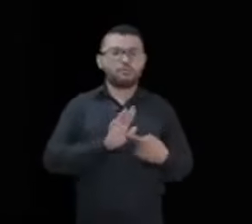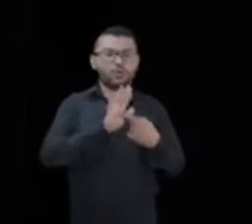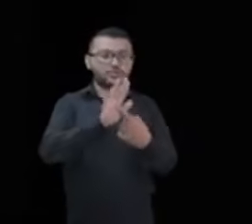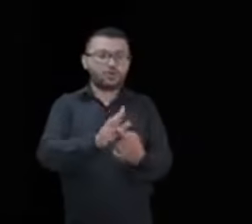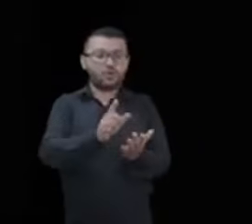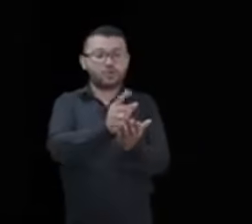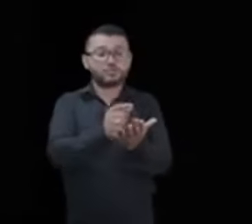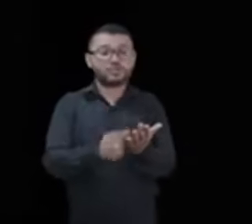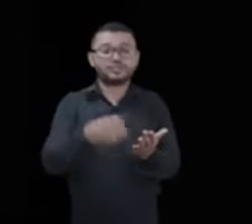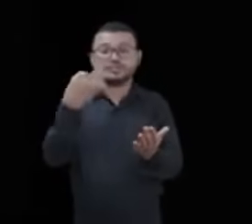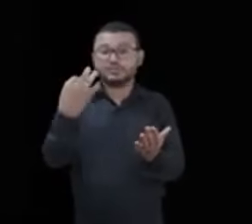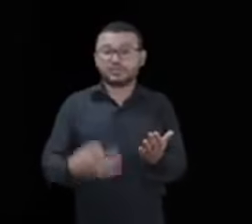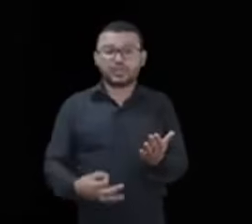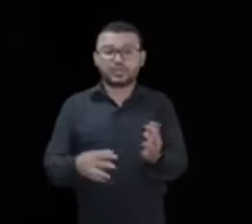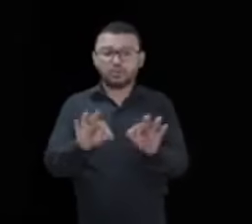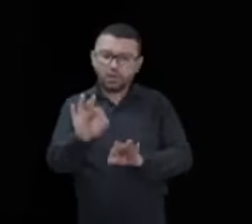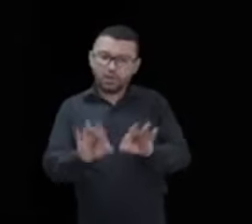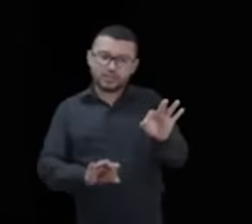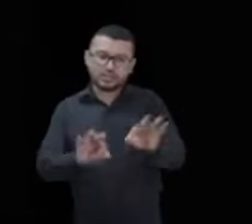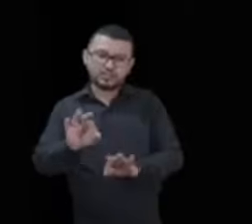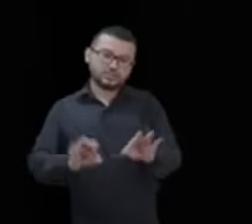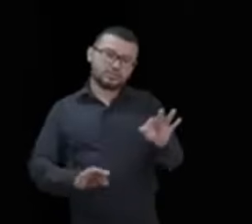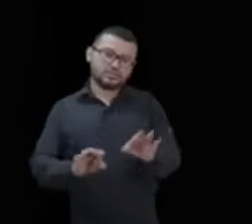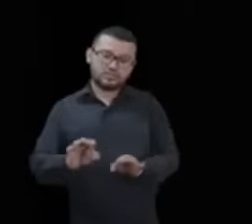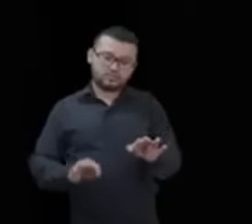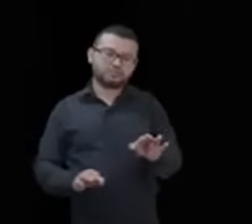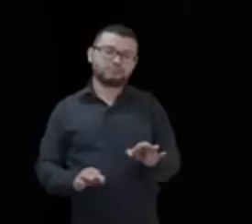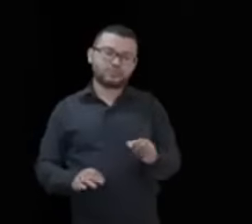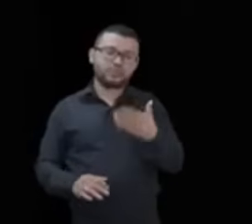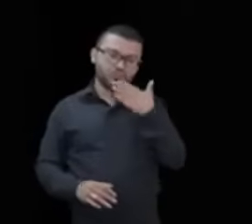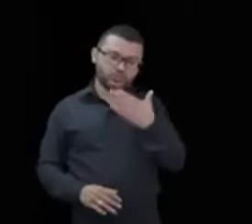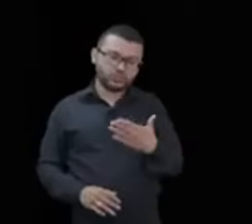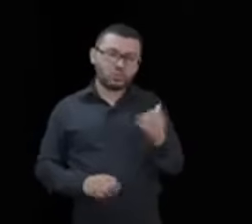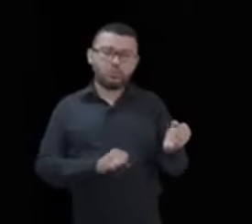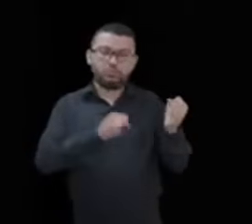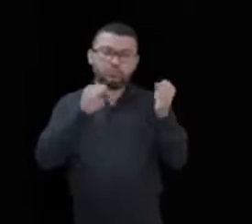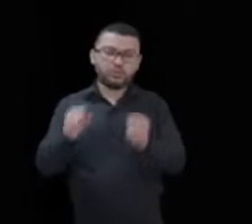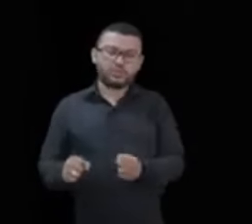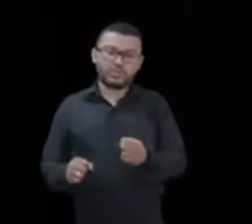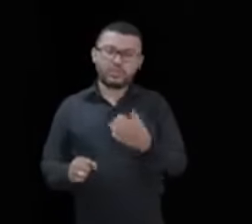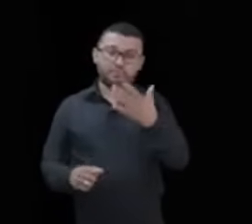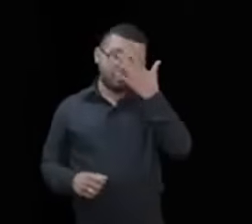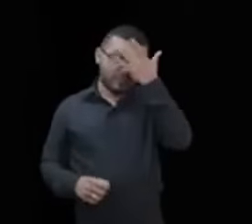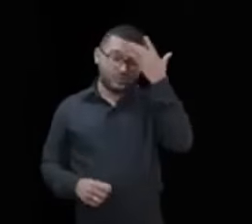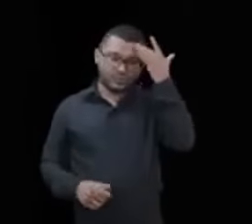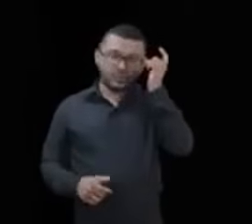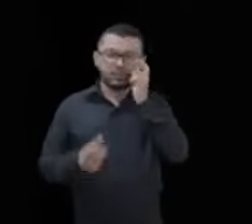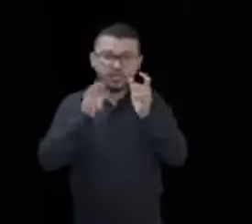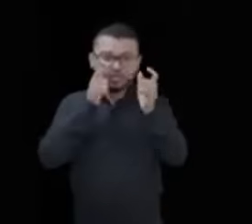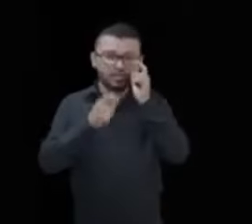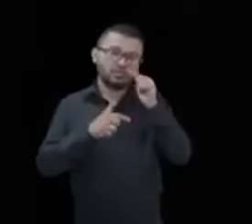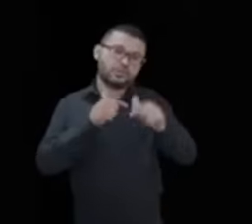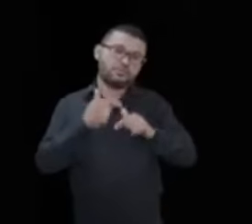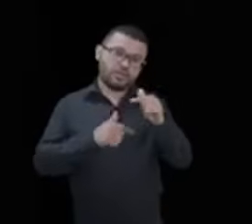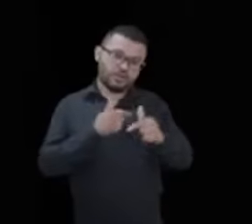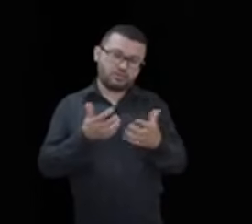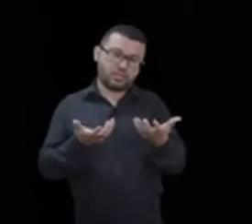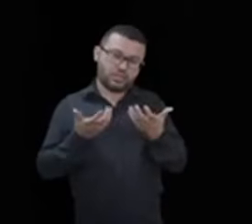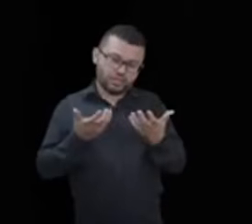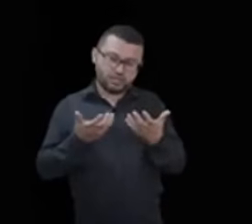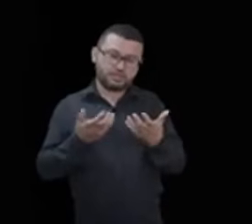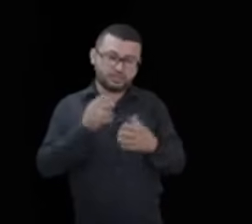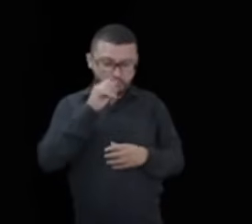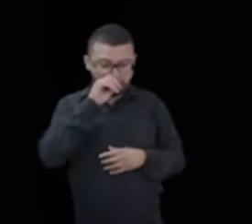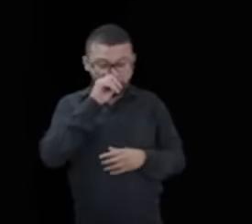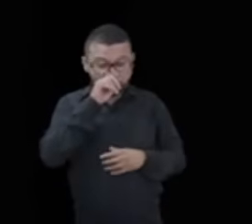expressar efetivamente a organização, tem que expressar o poder da organização das trabalhadoras e dos